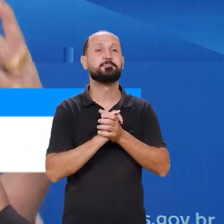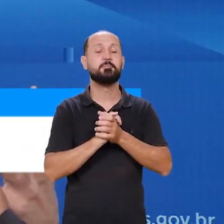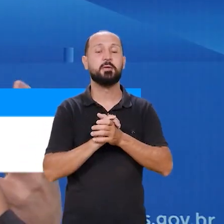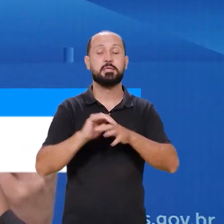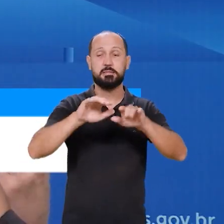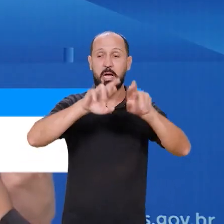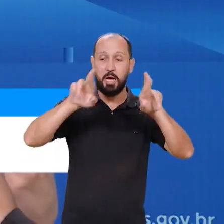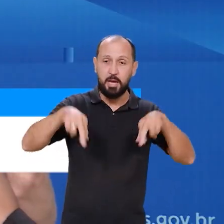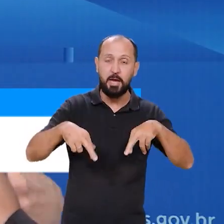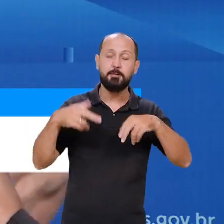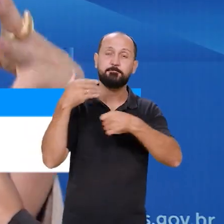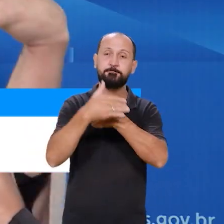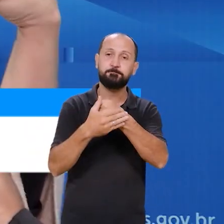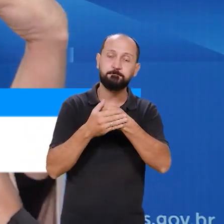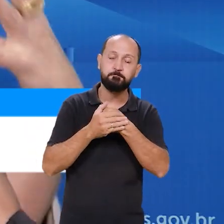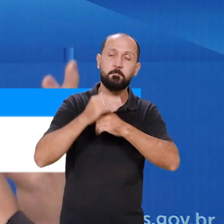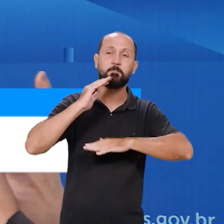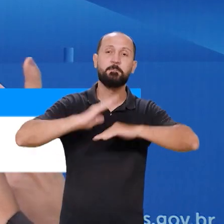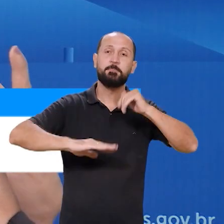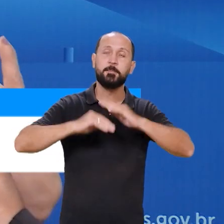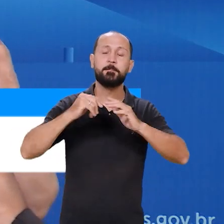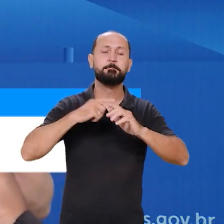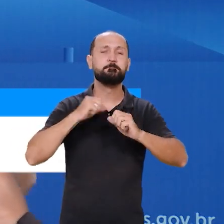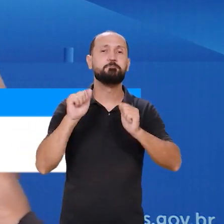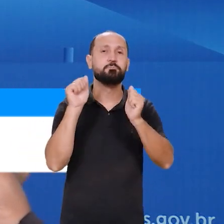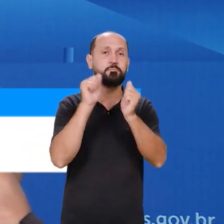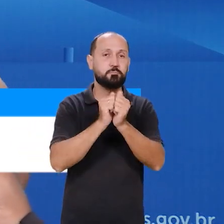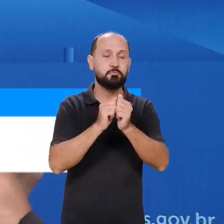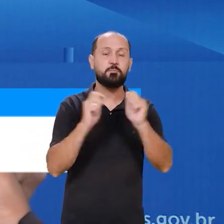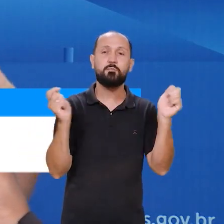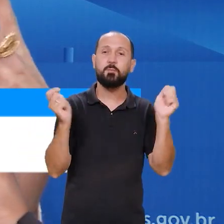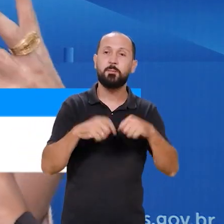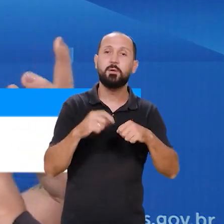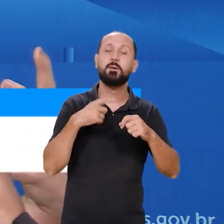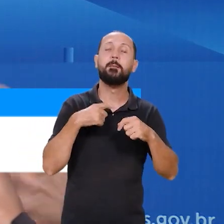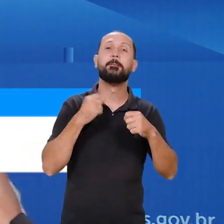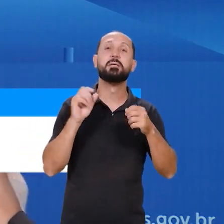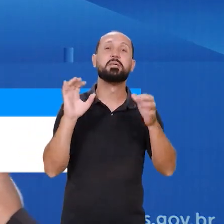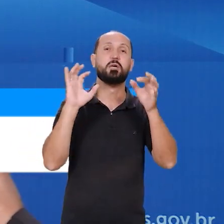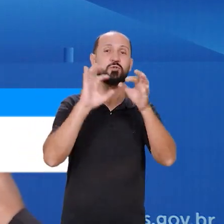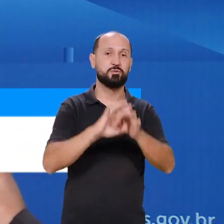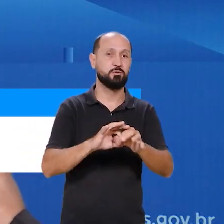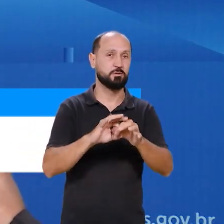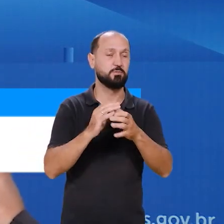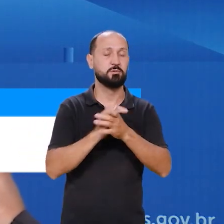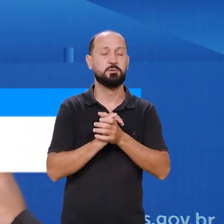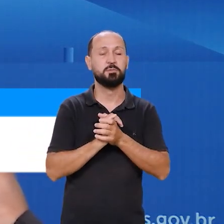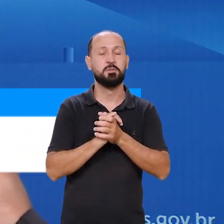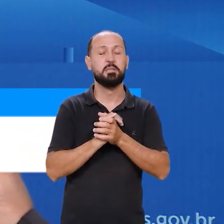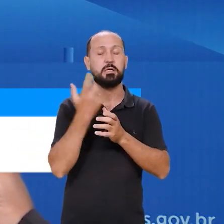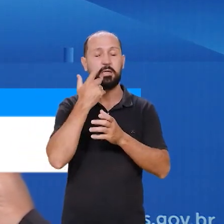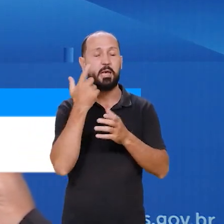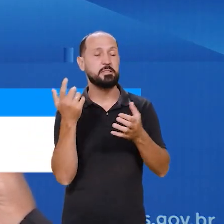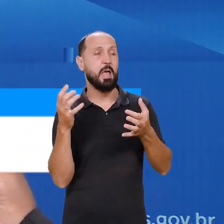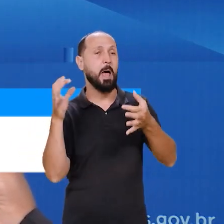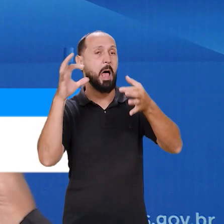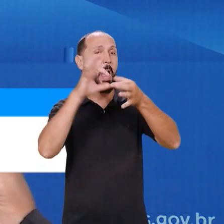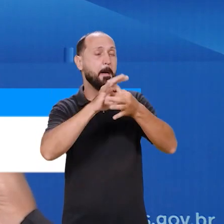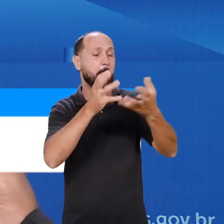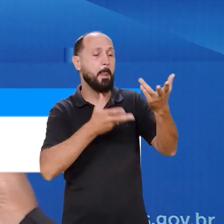A rede de proteção, os profissionais dessa rede, além de estarem capacitados, têm que estar integrados. E